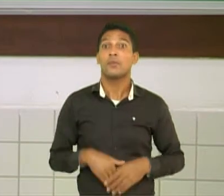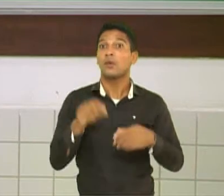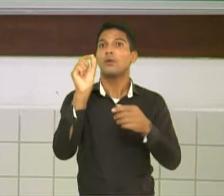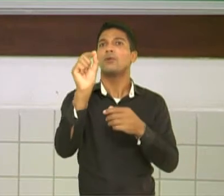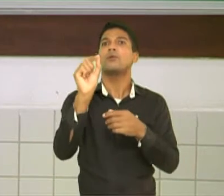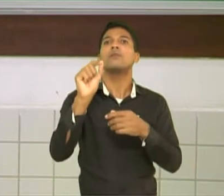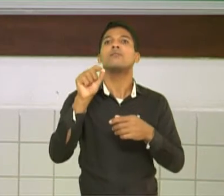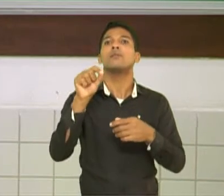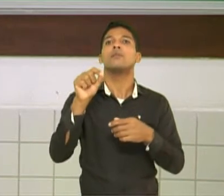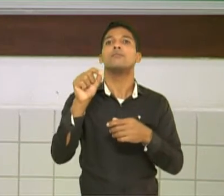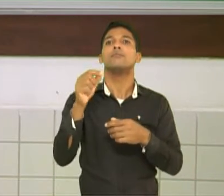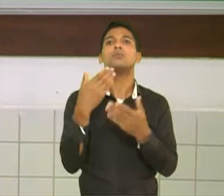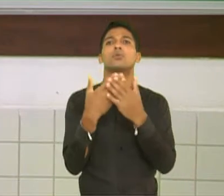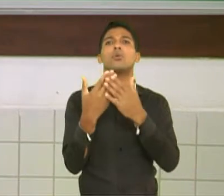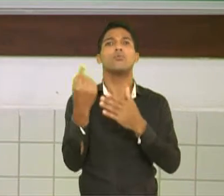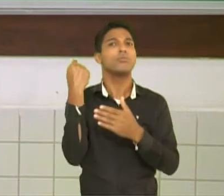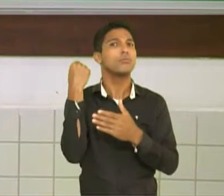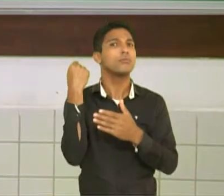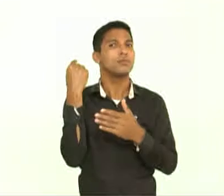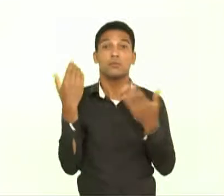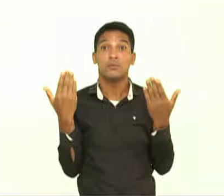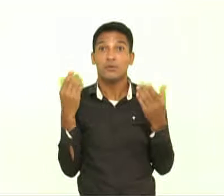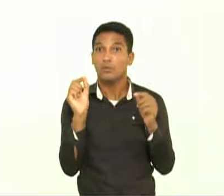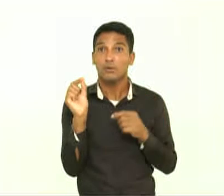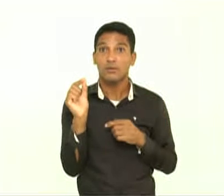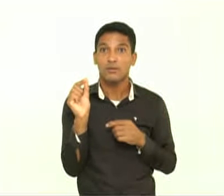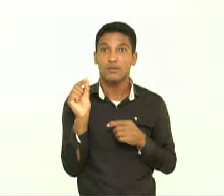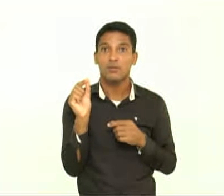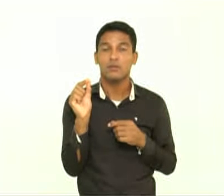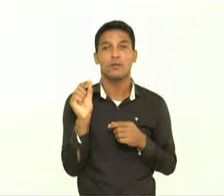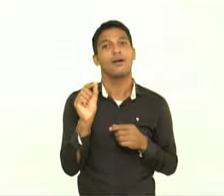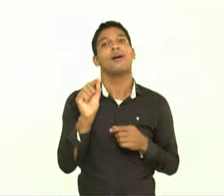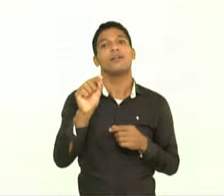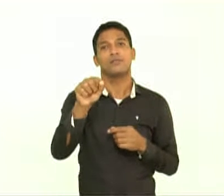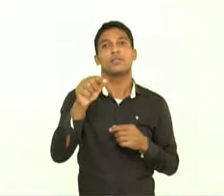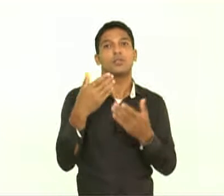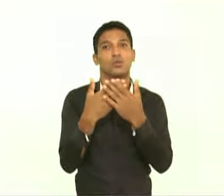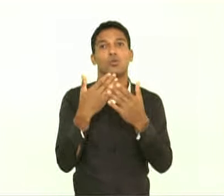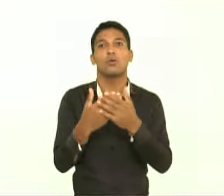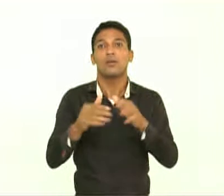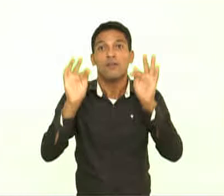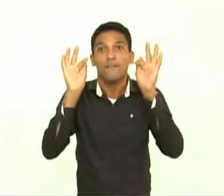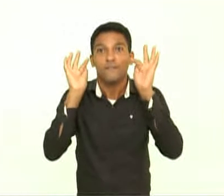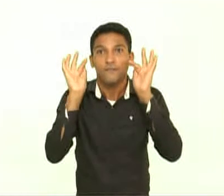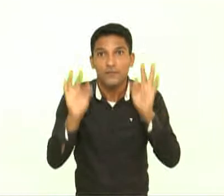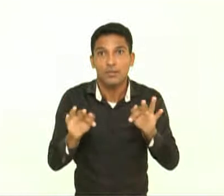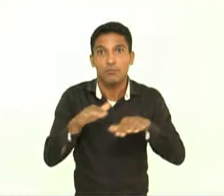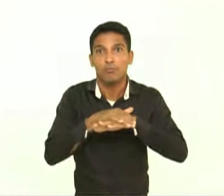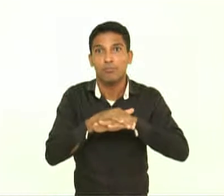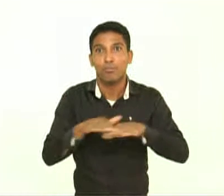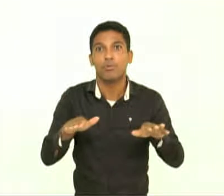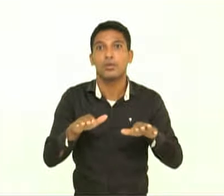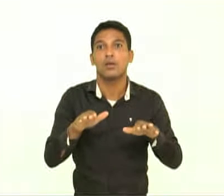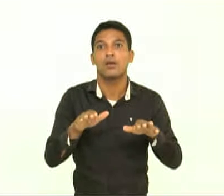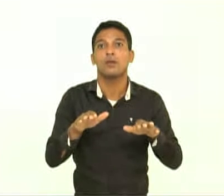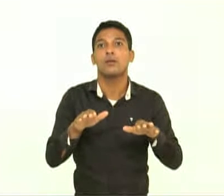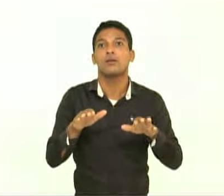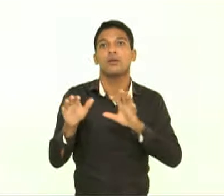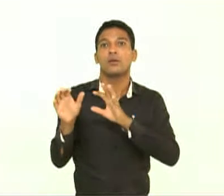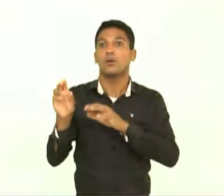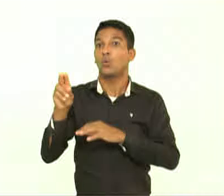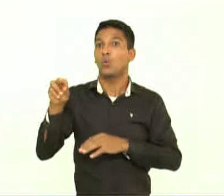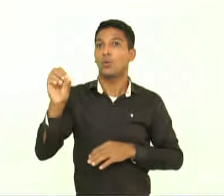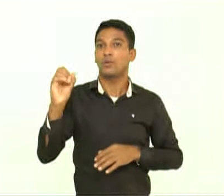você reviu na aula passada? Você reviu o fim da União Soviética, a desagregação